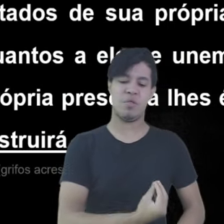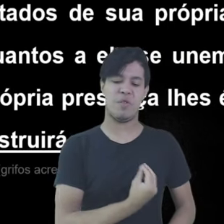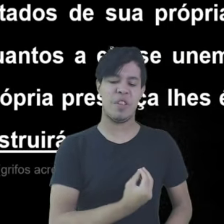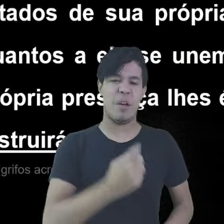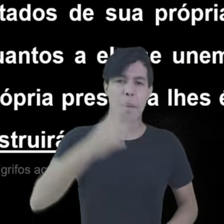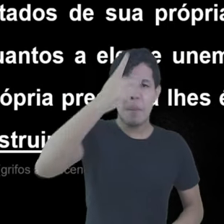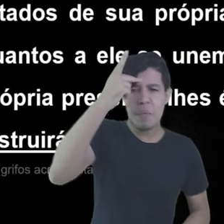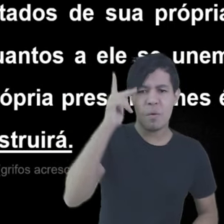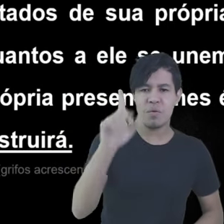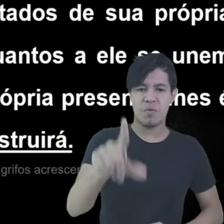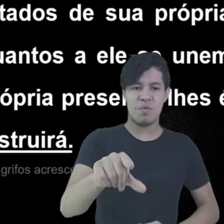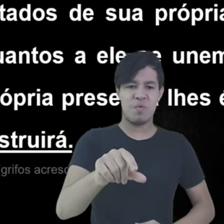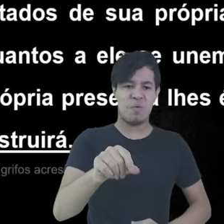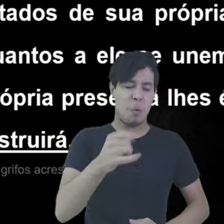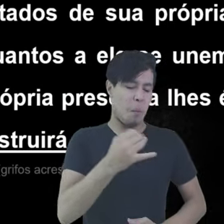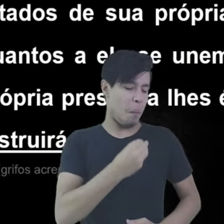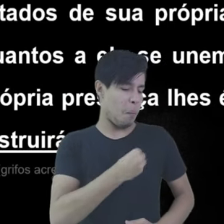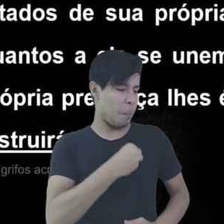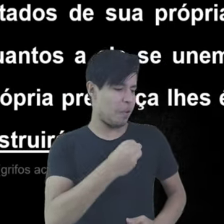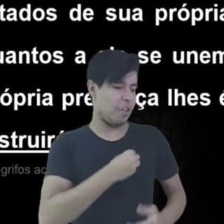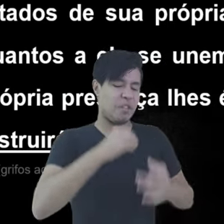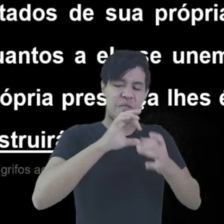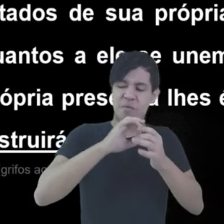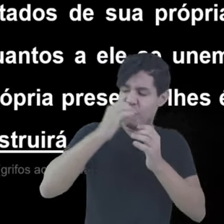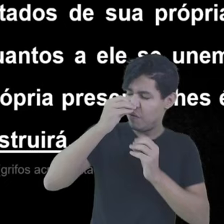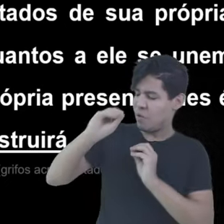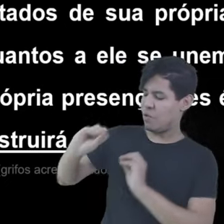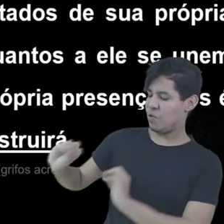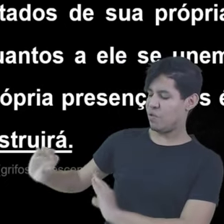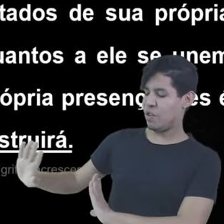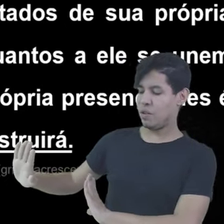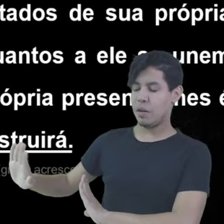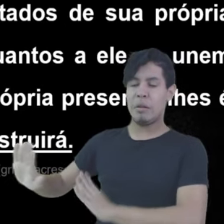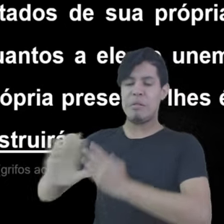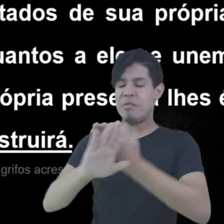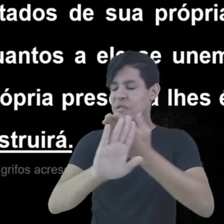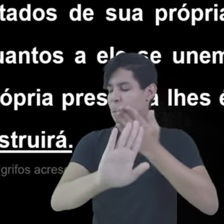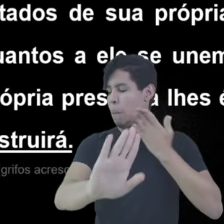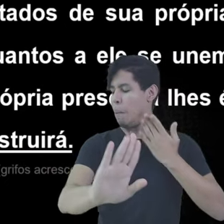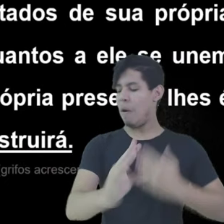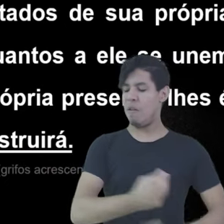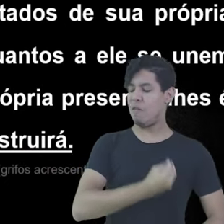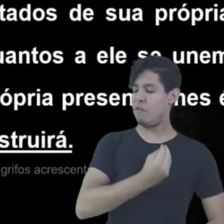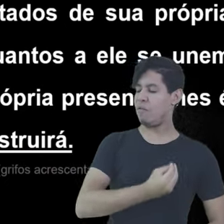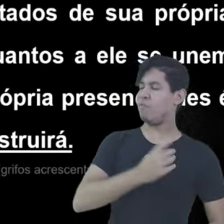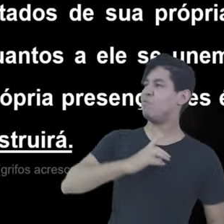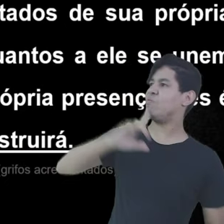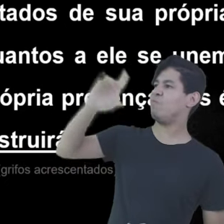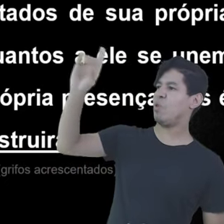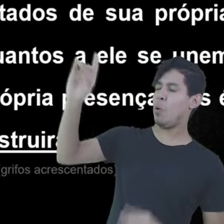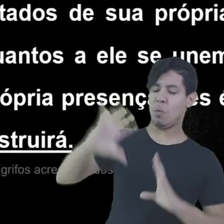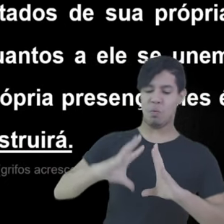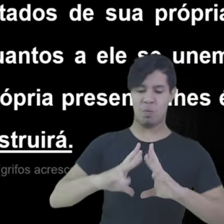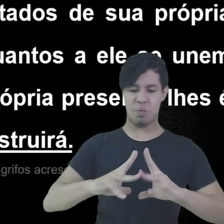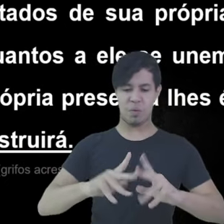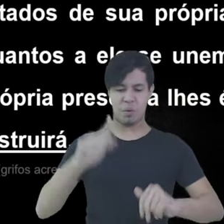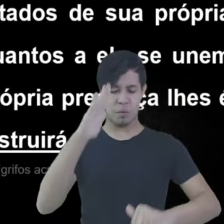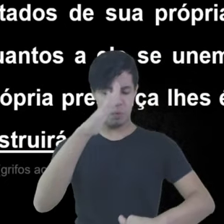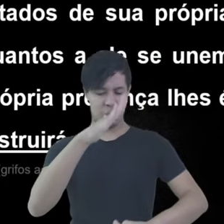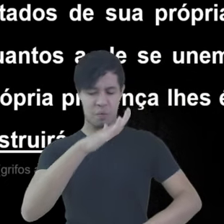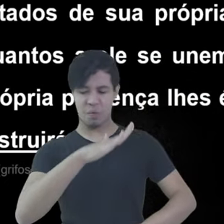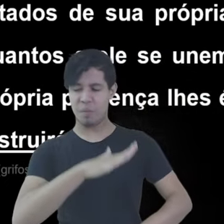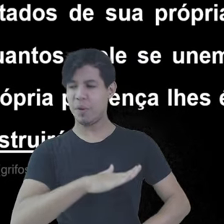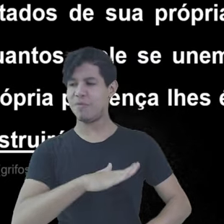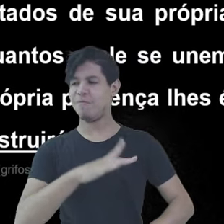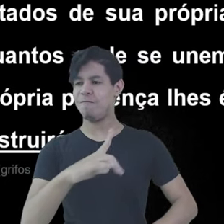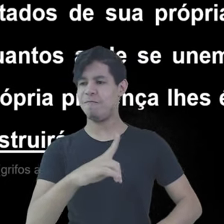pecado, separa-se de Deus, desligando-se assim da vida. E ele está separado da vida de Deus. Cristo diz, todos que me aborrecem amam a morte. Você não